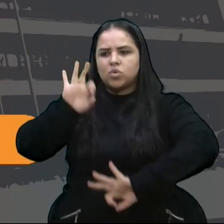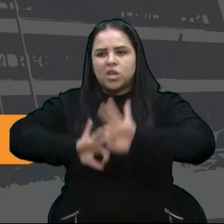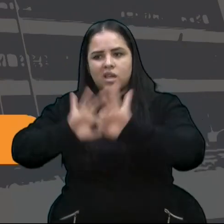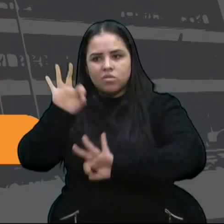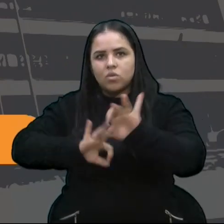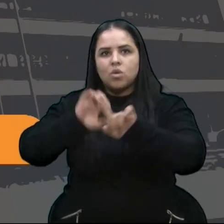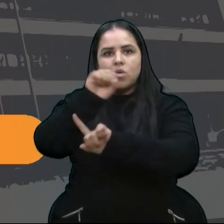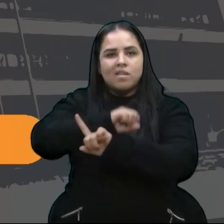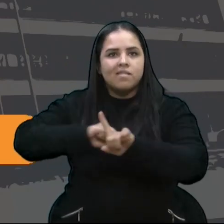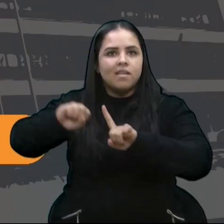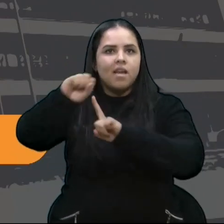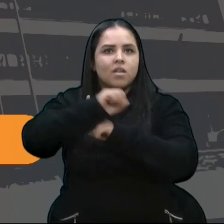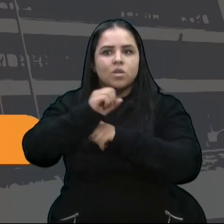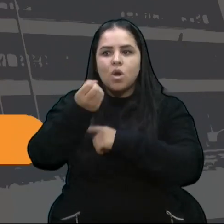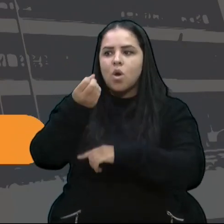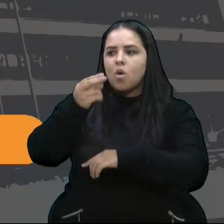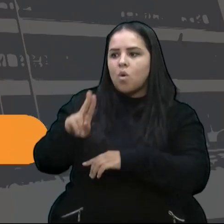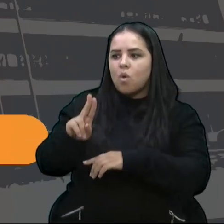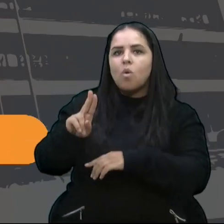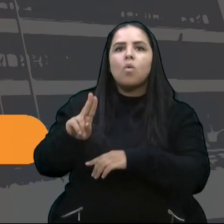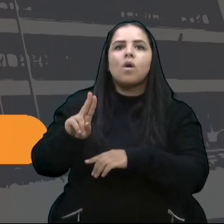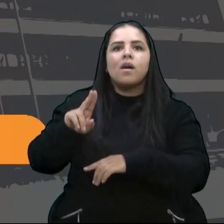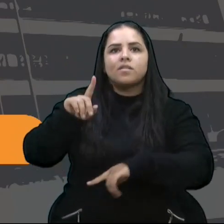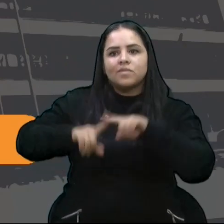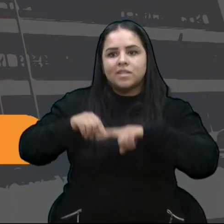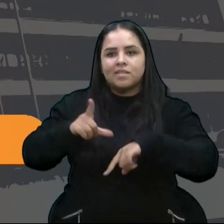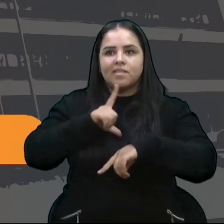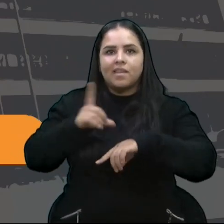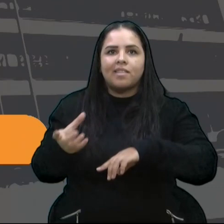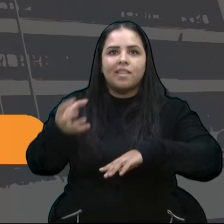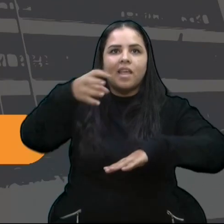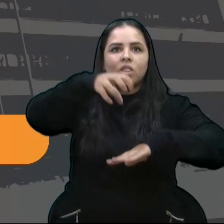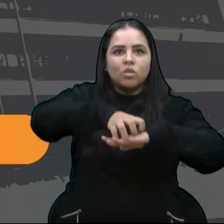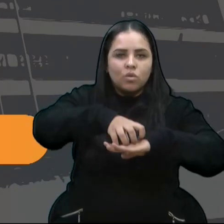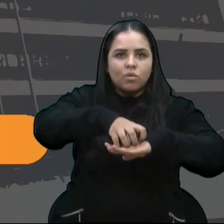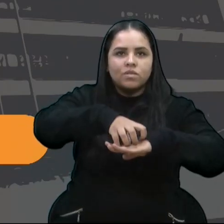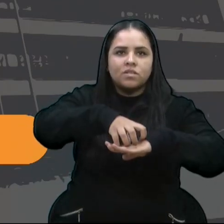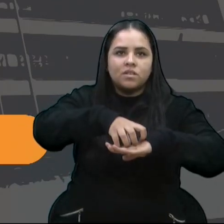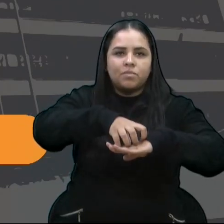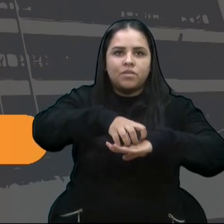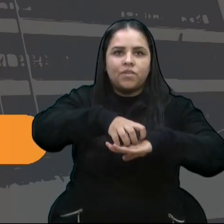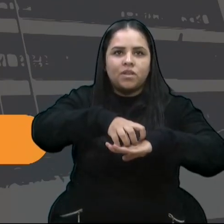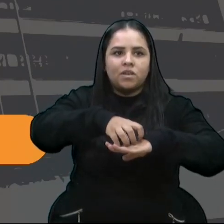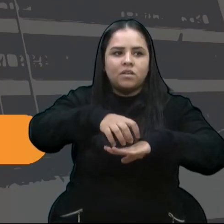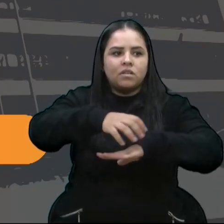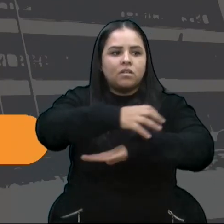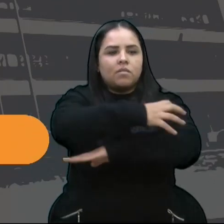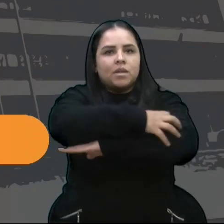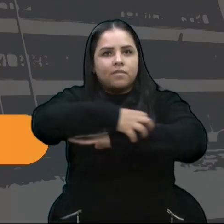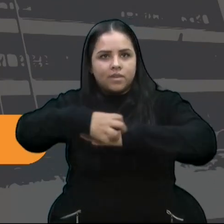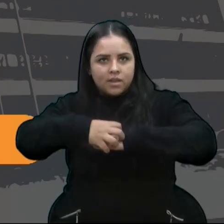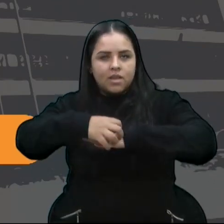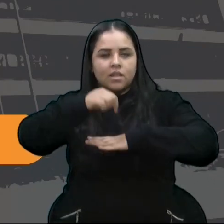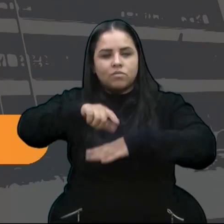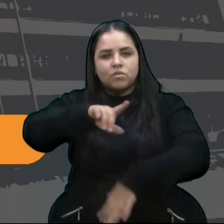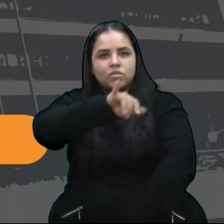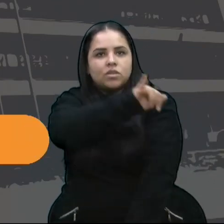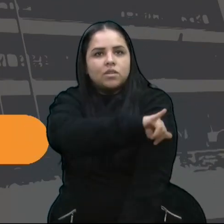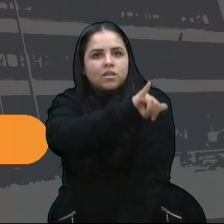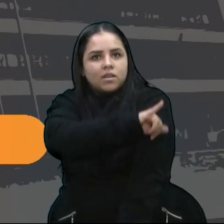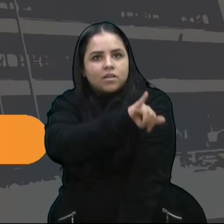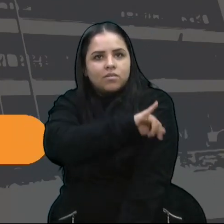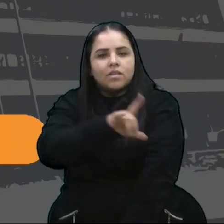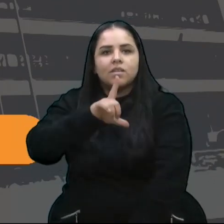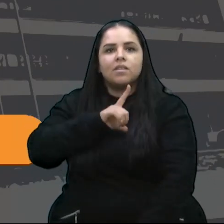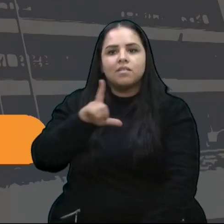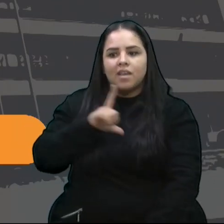ou iniciativas que estão dentro de territórios periféricos aqui do Rio de Janeiro. E eles paralisaram automaticamente por questões